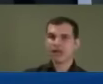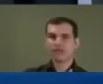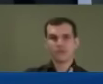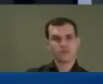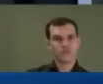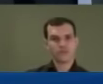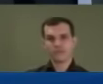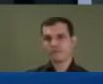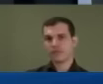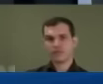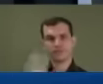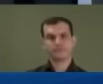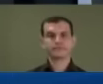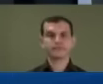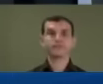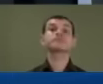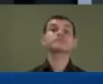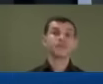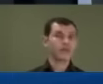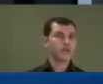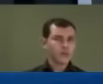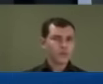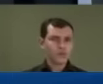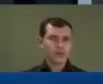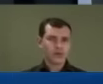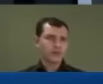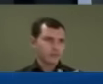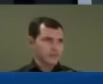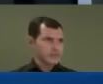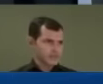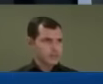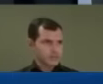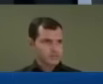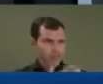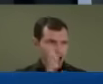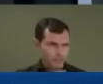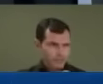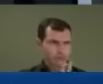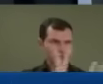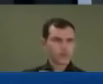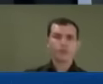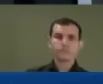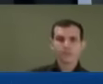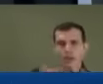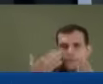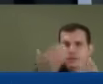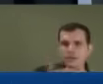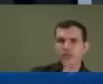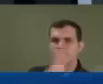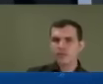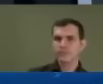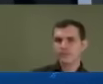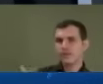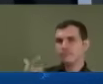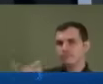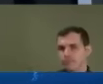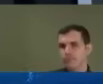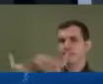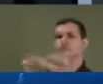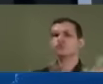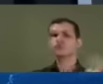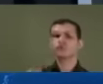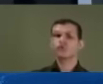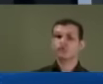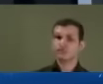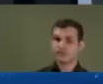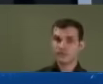federal. Então eu queria rapidamente, presidente, e faço questão de apresentar esses avanços que o direito à transposição dos servidores